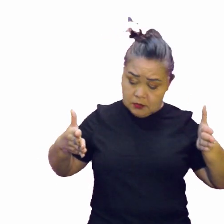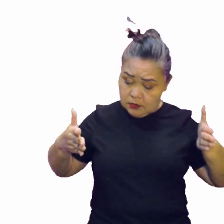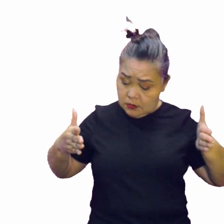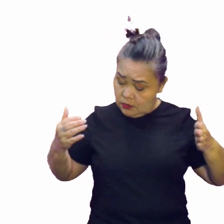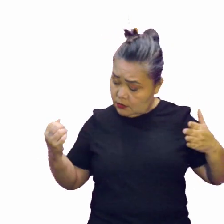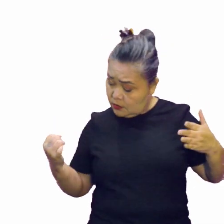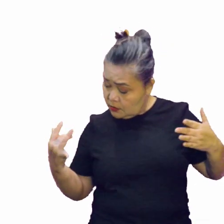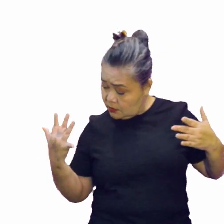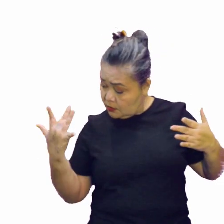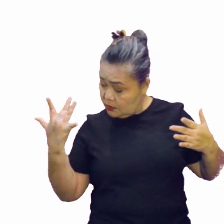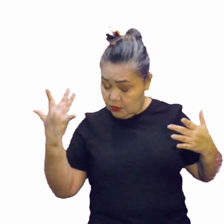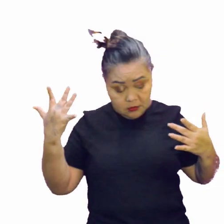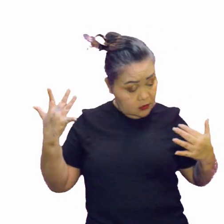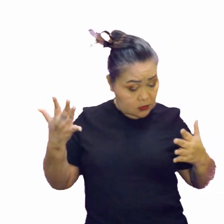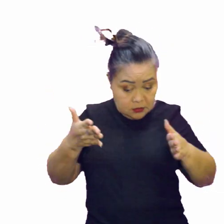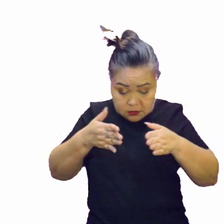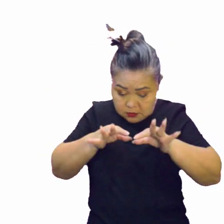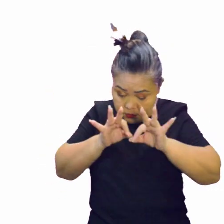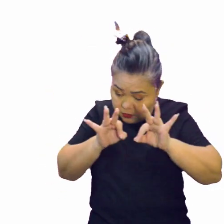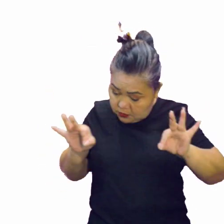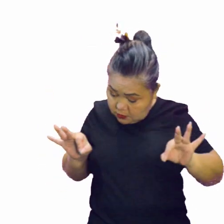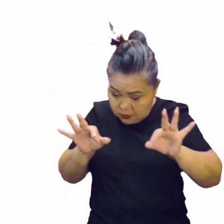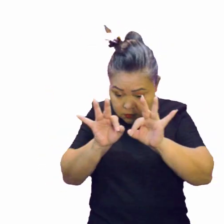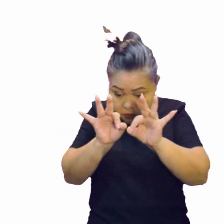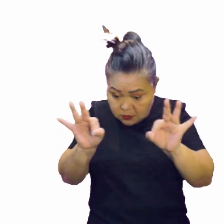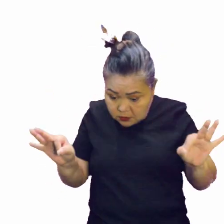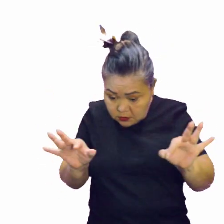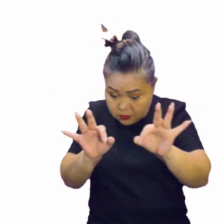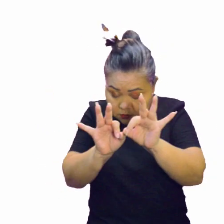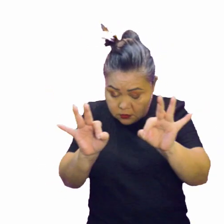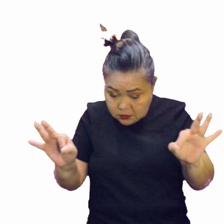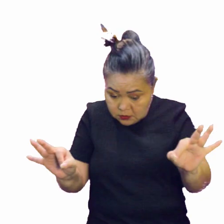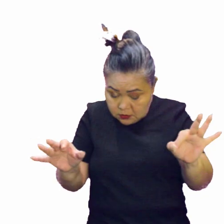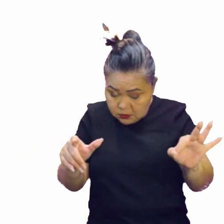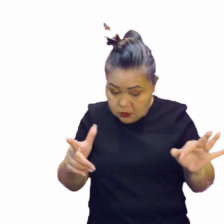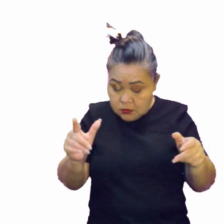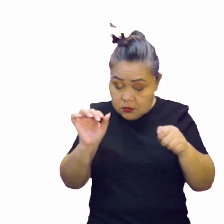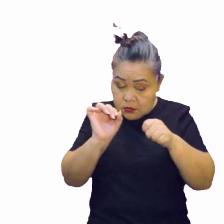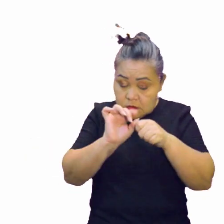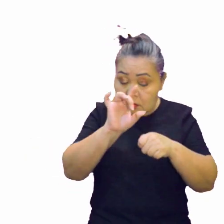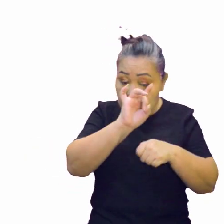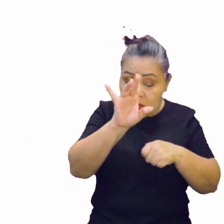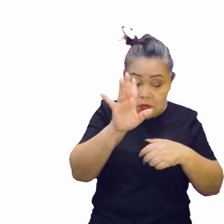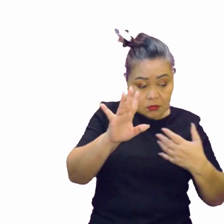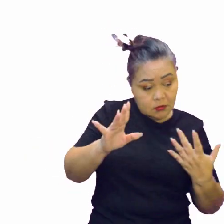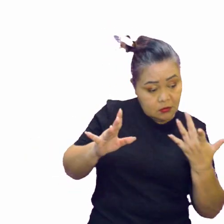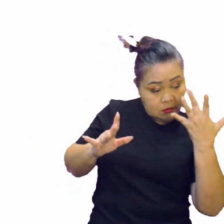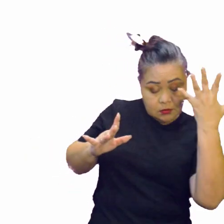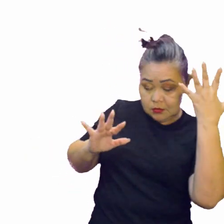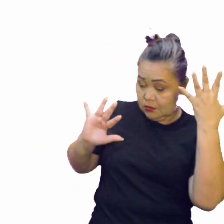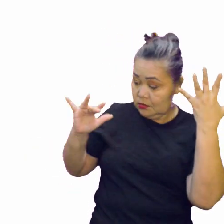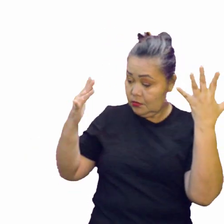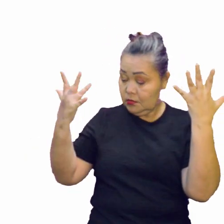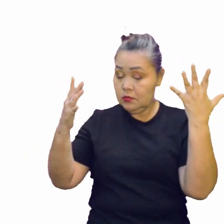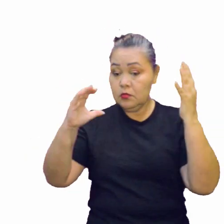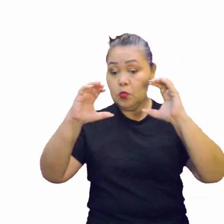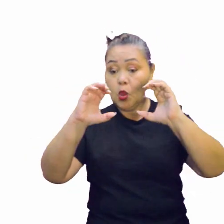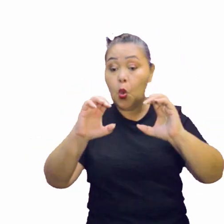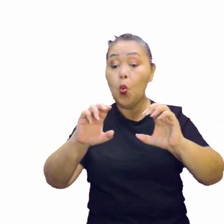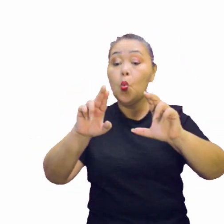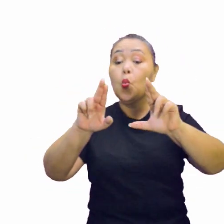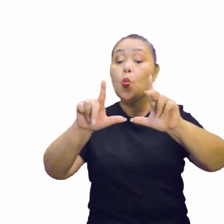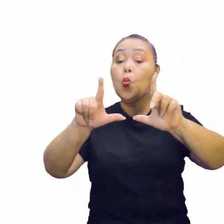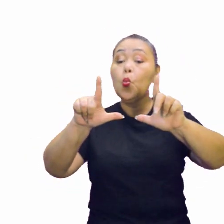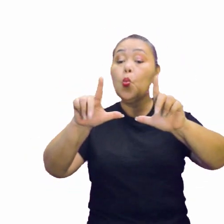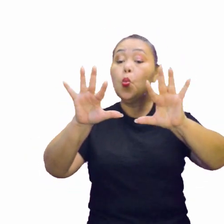escolhidas que dá o espaçamento indicado por cada cultura. Então, a cultura que você vai